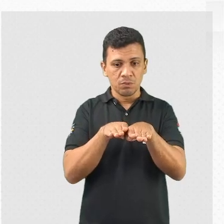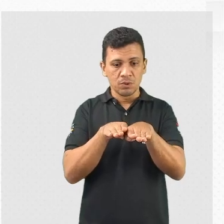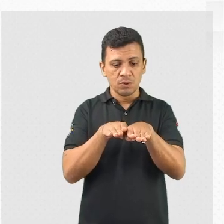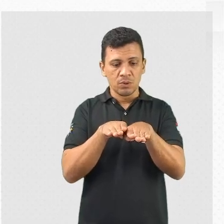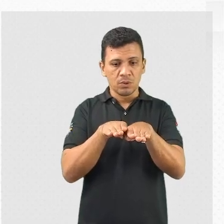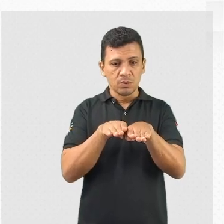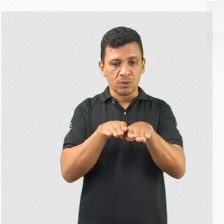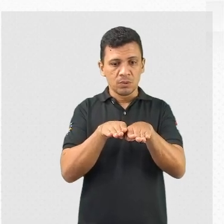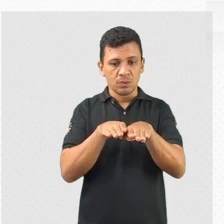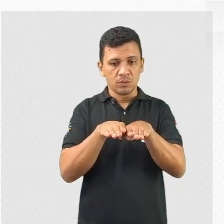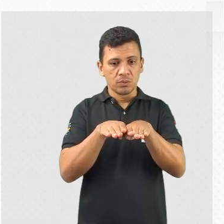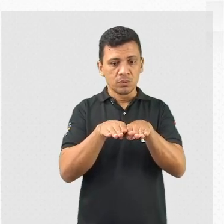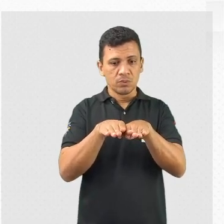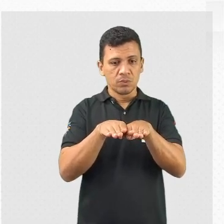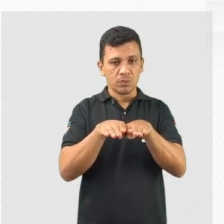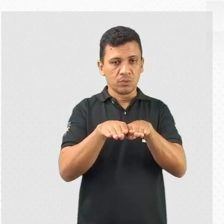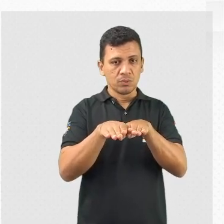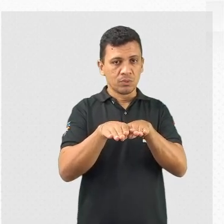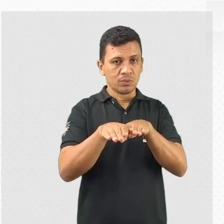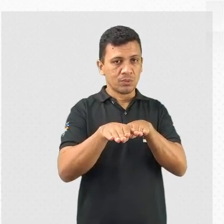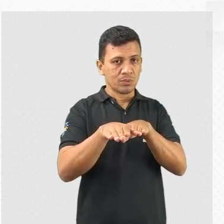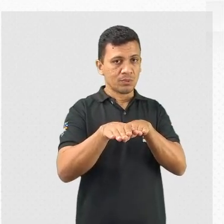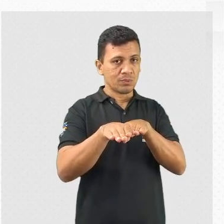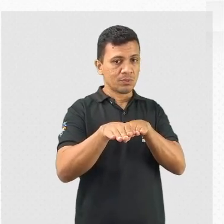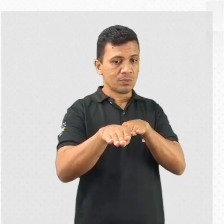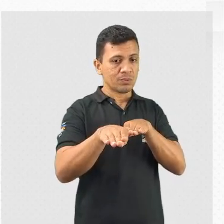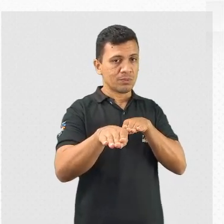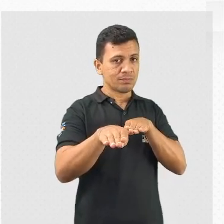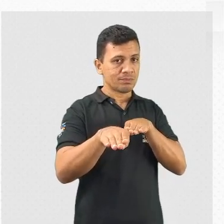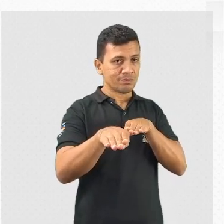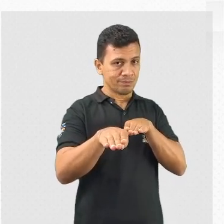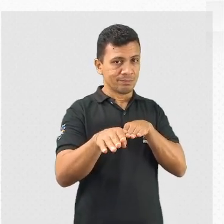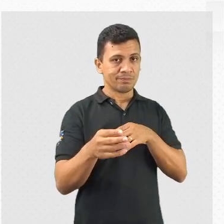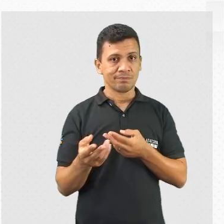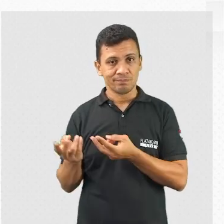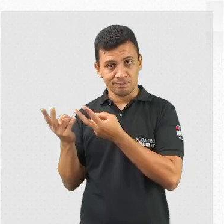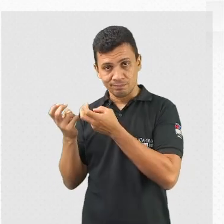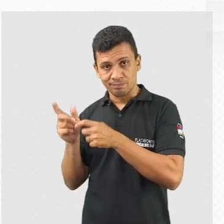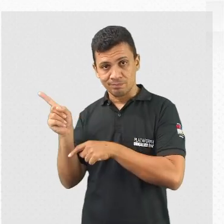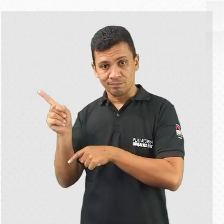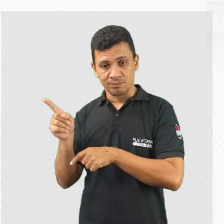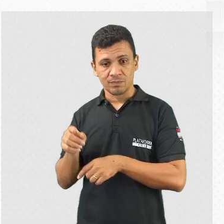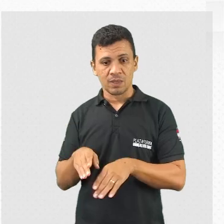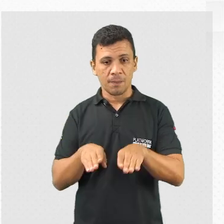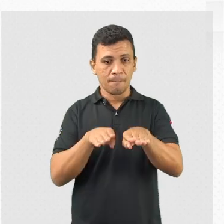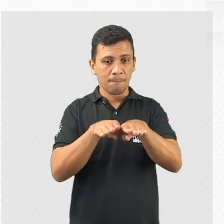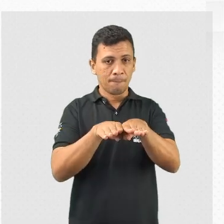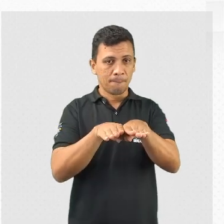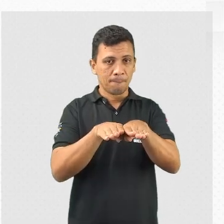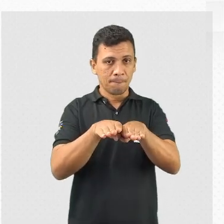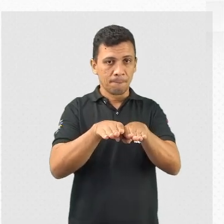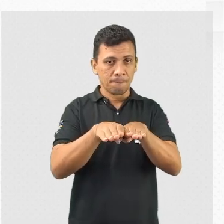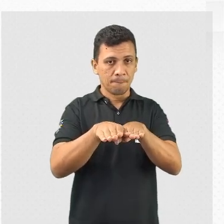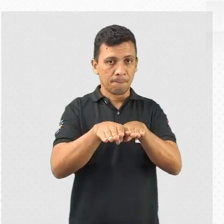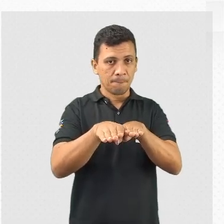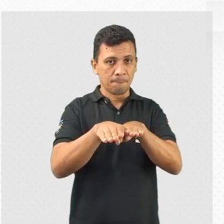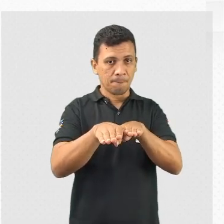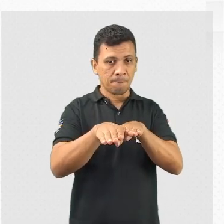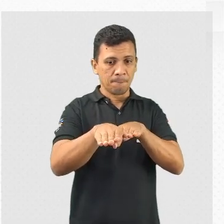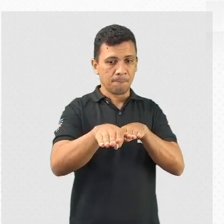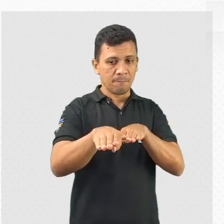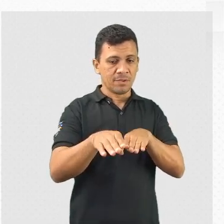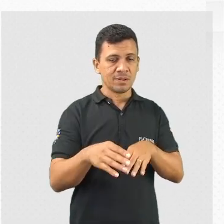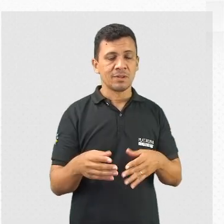limite convergente, onde elas se encontram frontalmente, elas deslizam, ó, paralelamente entre si, tá?